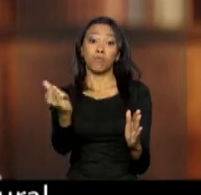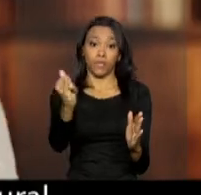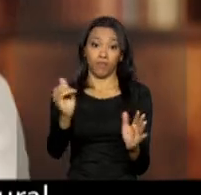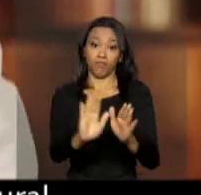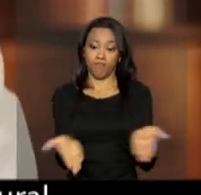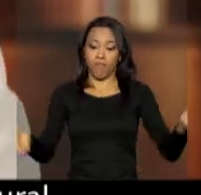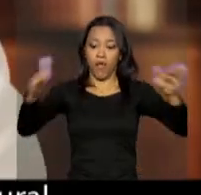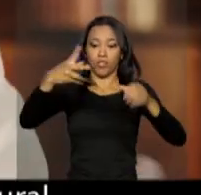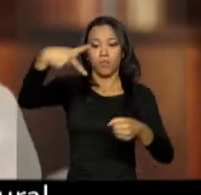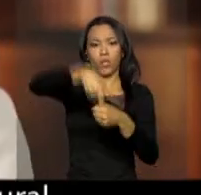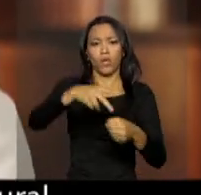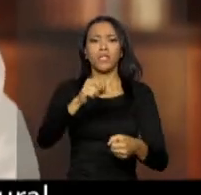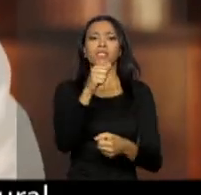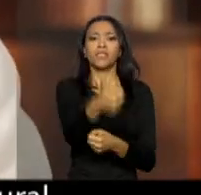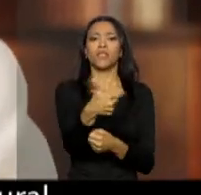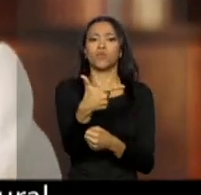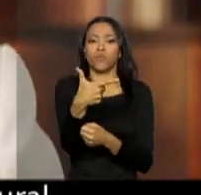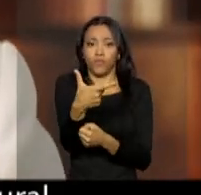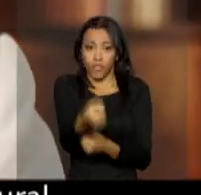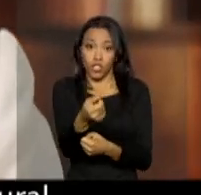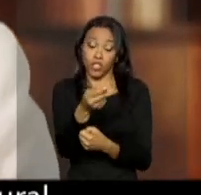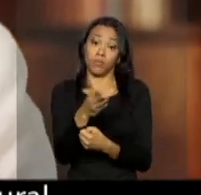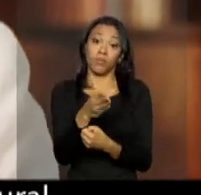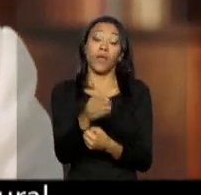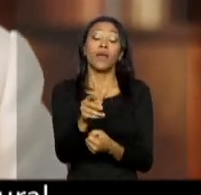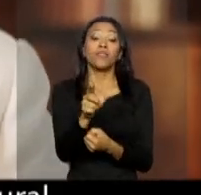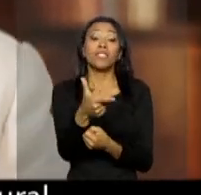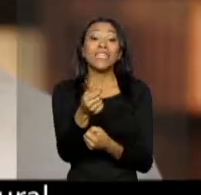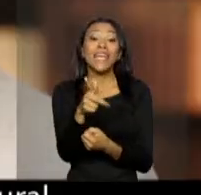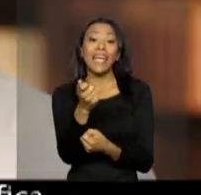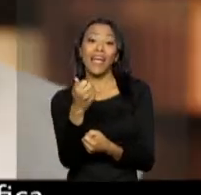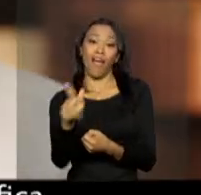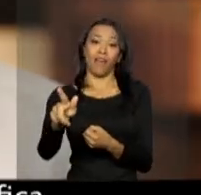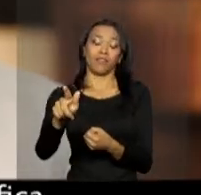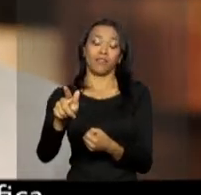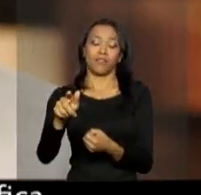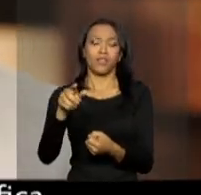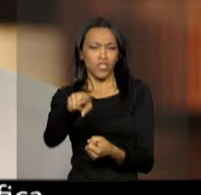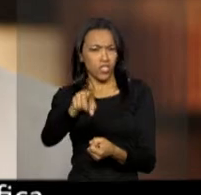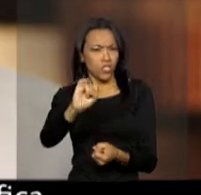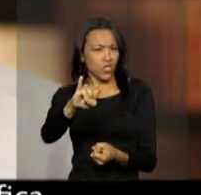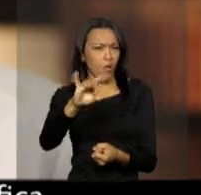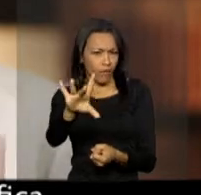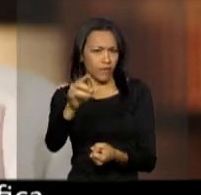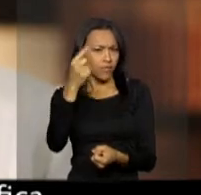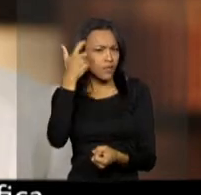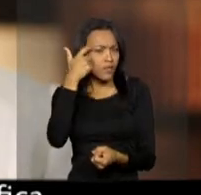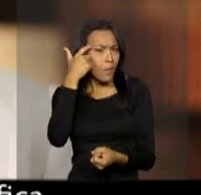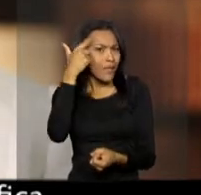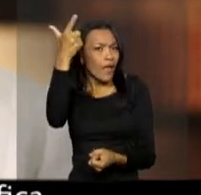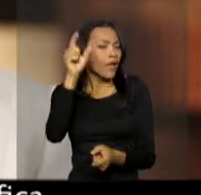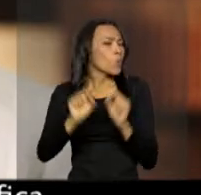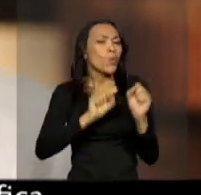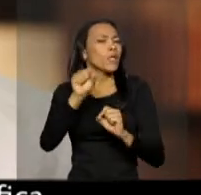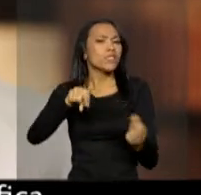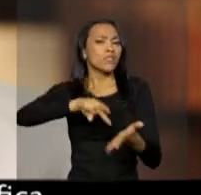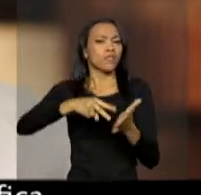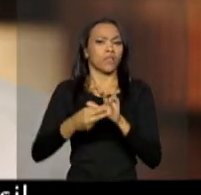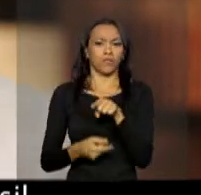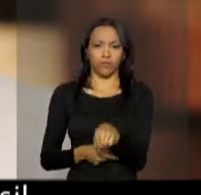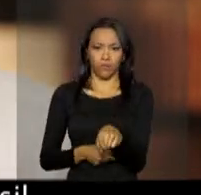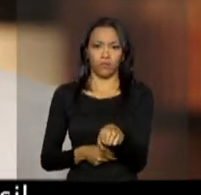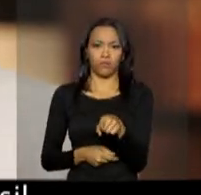petróleo e 120 bilhões de metros cúbicos de gás natural. Só para vocês terem uma ideia do que isso